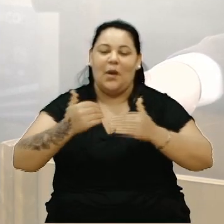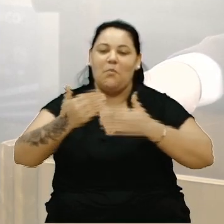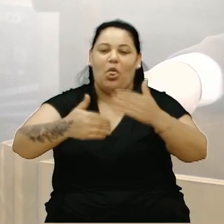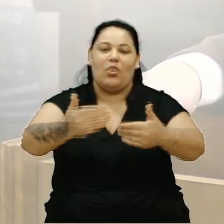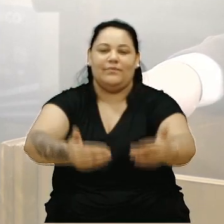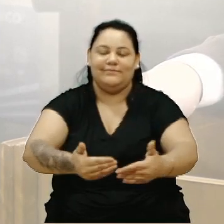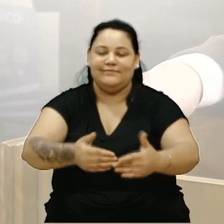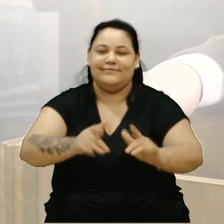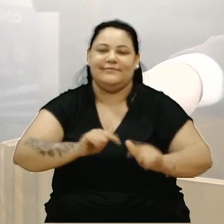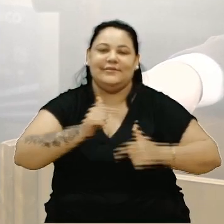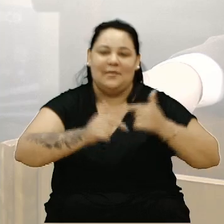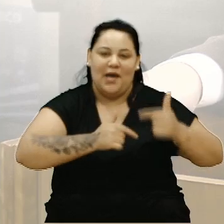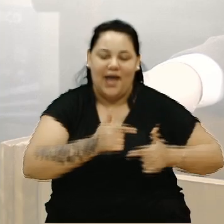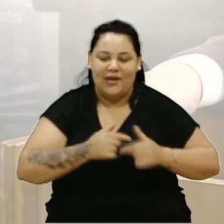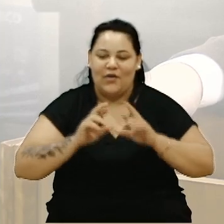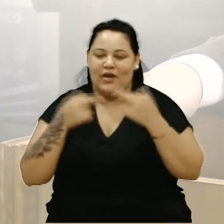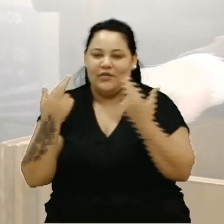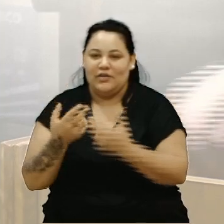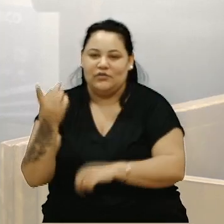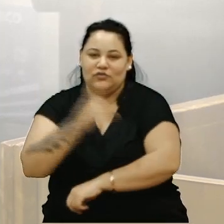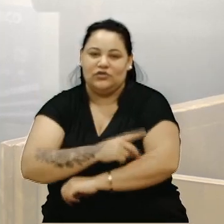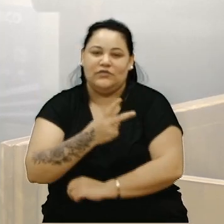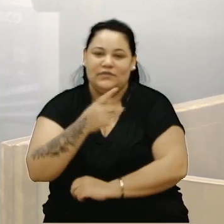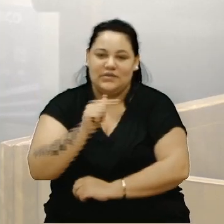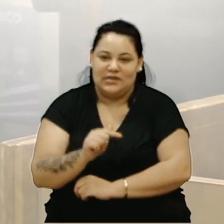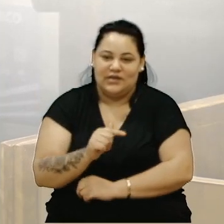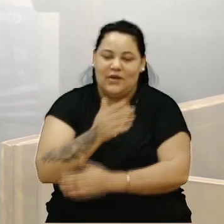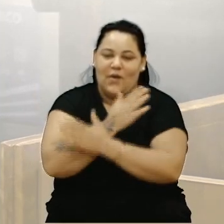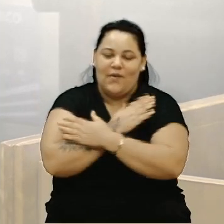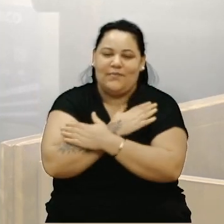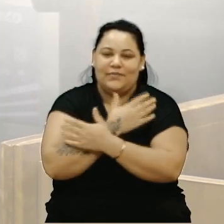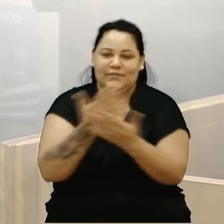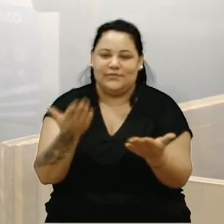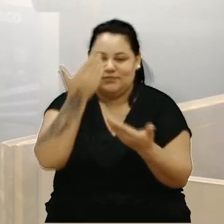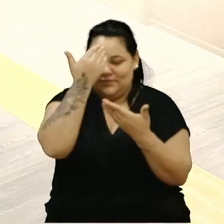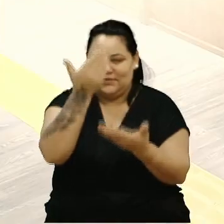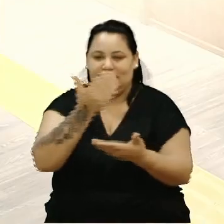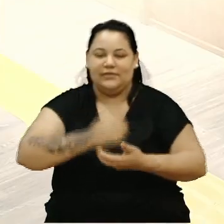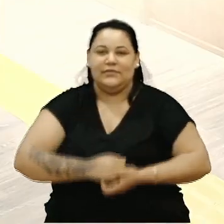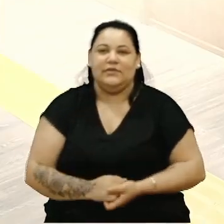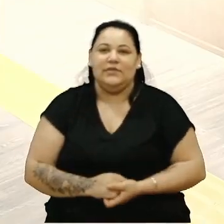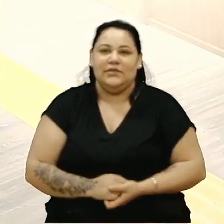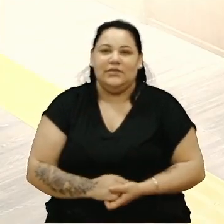ações, com a próxima reunião do dia 27. Um grande abraço a todos e muito obrigado, presidente.